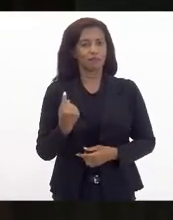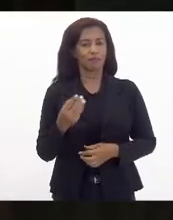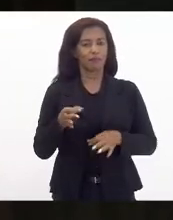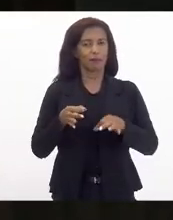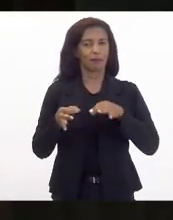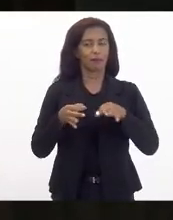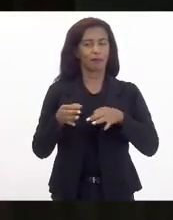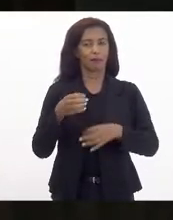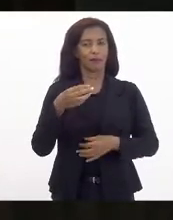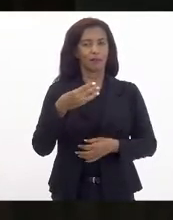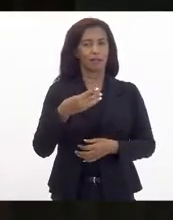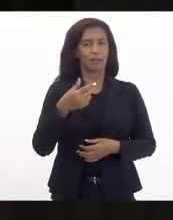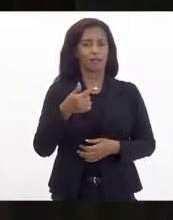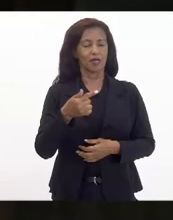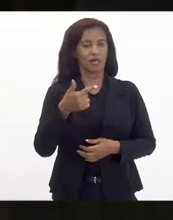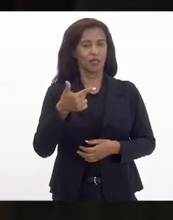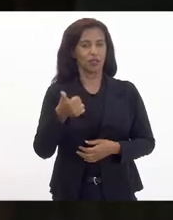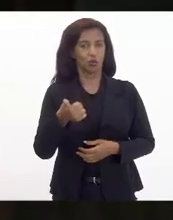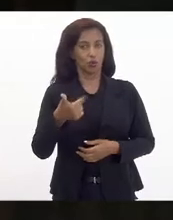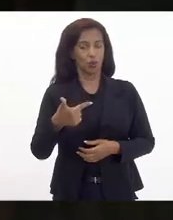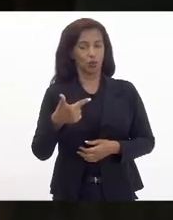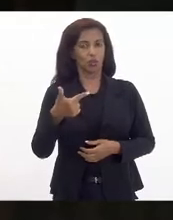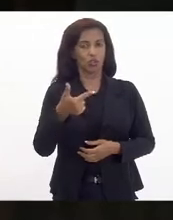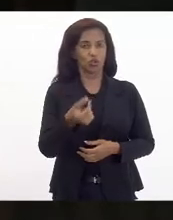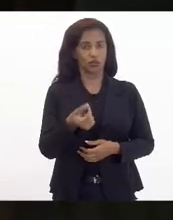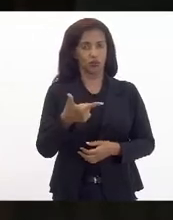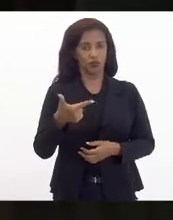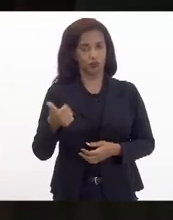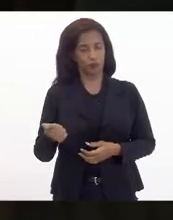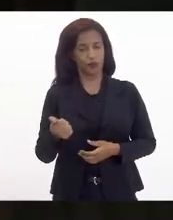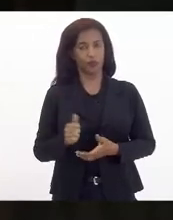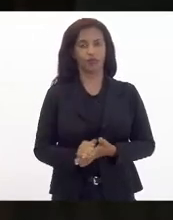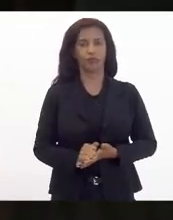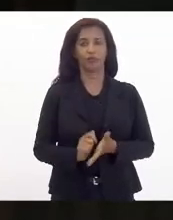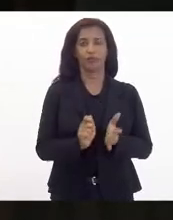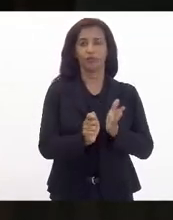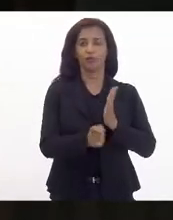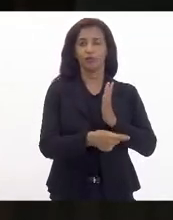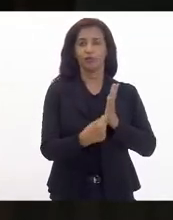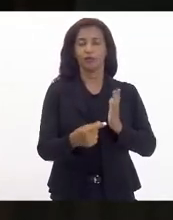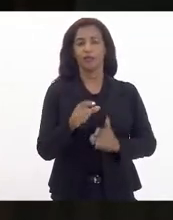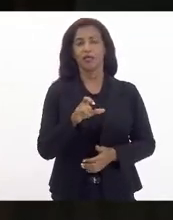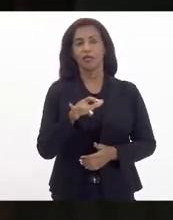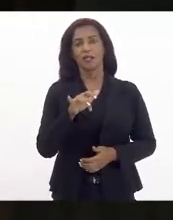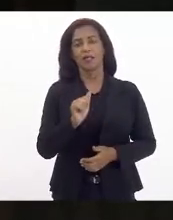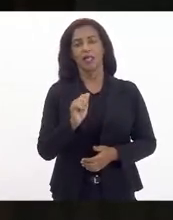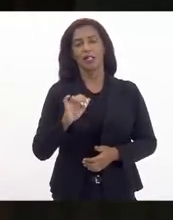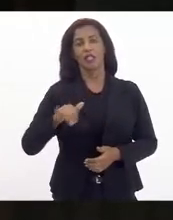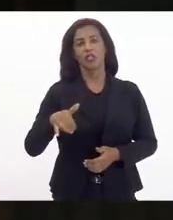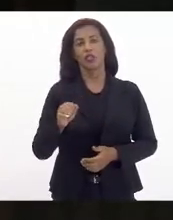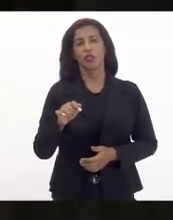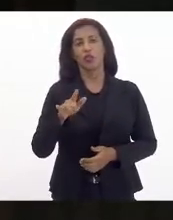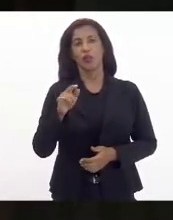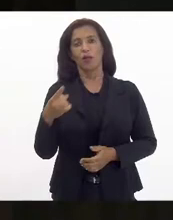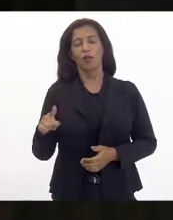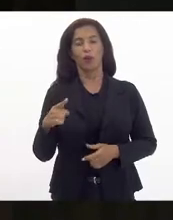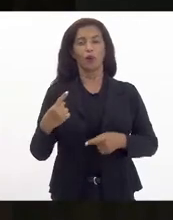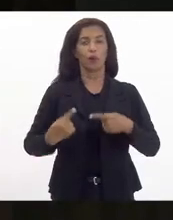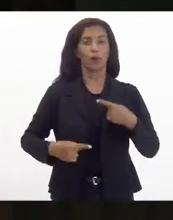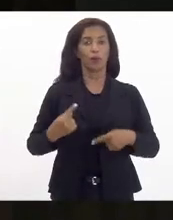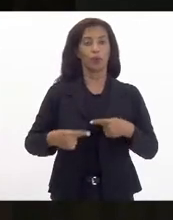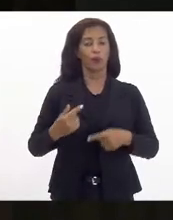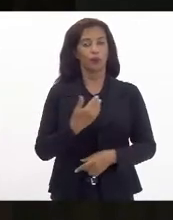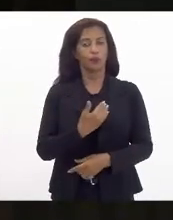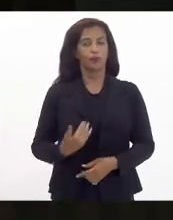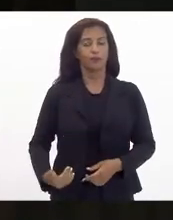projeto de lei nº 37 12 de 22021 de autoria da deputada Célia Jordão que institui a política